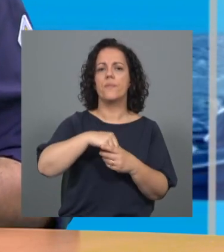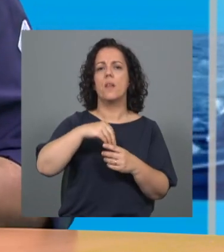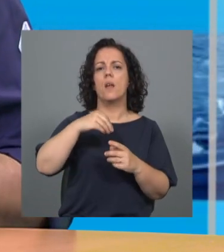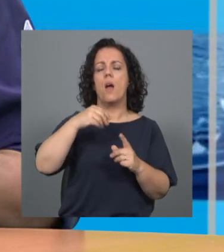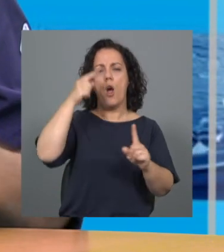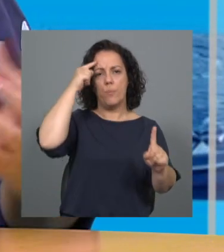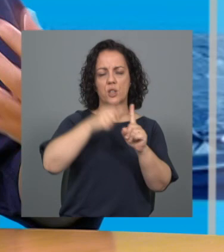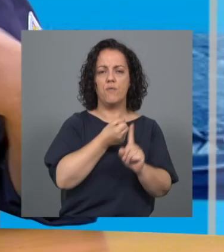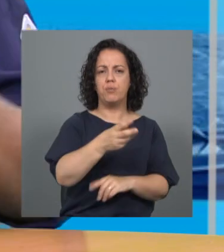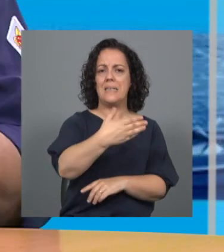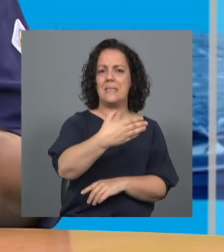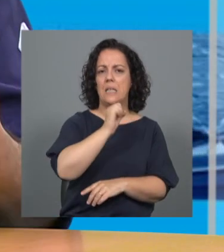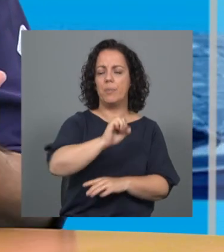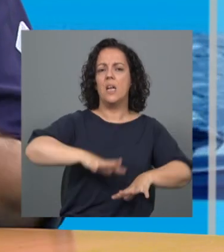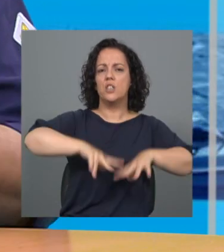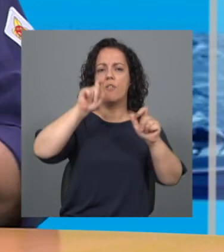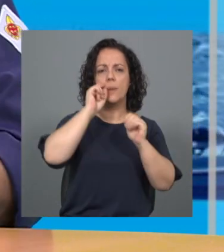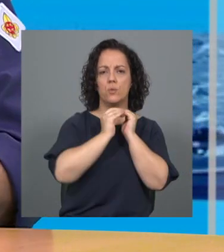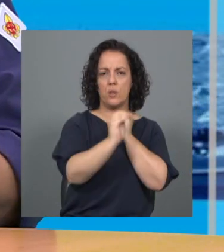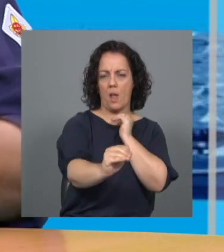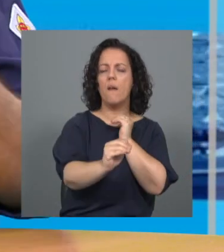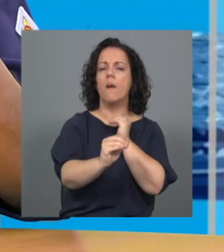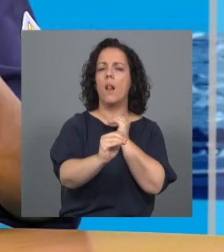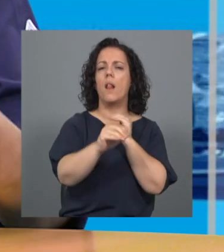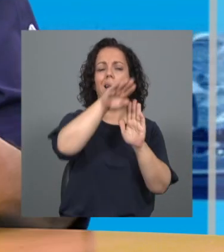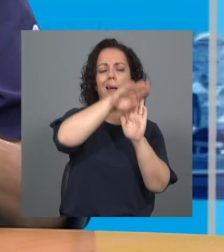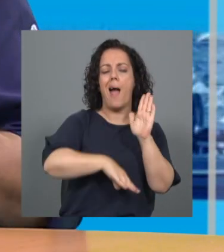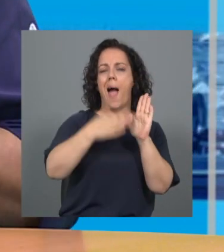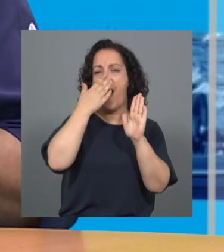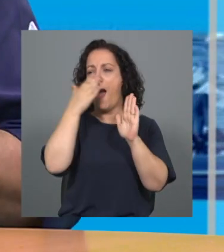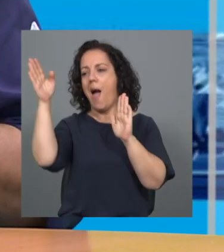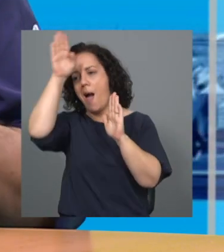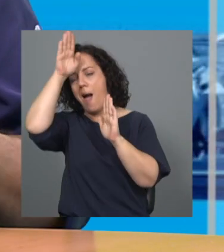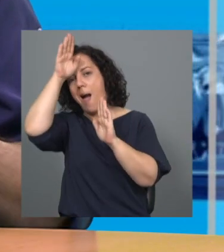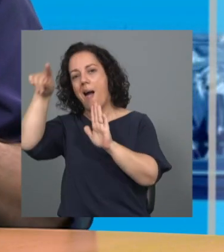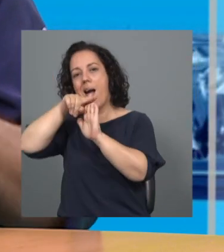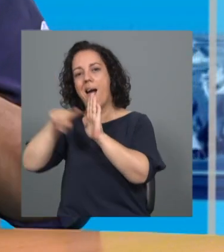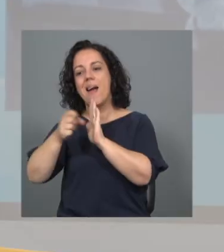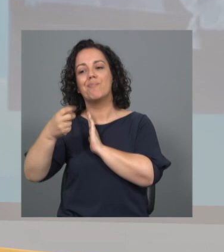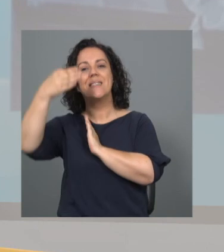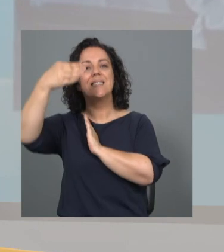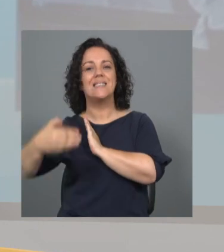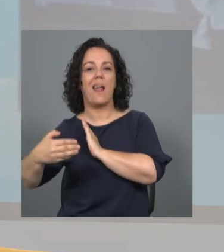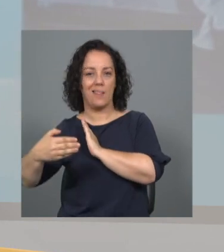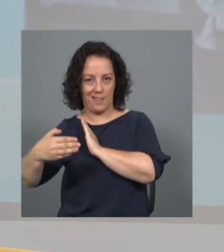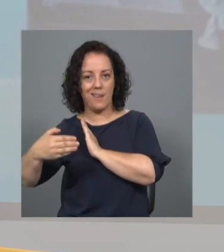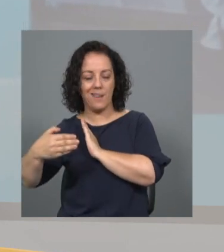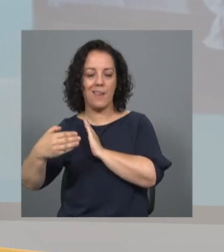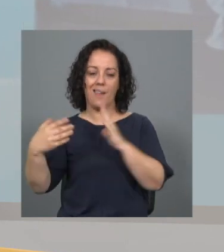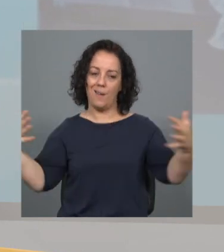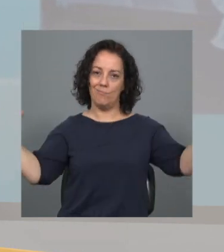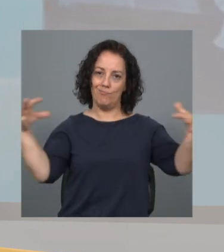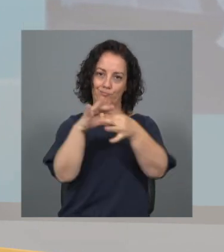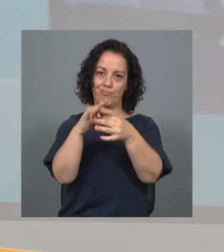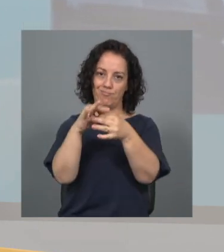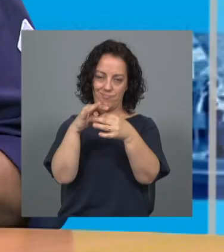que na prática são uma visão muito semelhante àquilo que o Papa nos desafia, a preocupação... Aos 7 Objetivos da Laudato Si, não é? Exatamente. Vão ao encontro deste processo